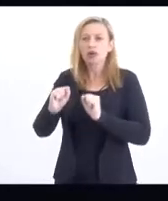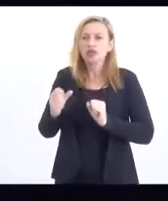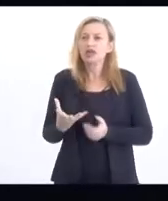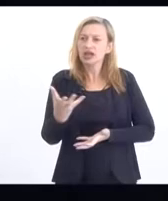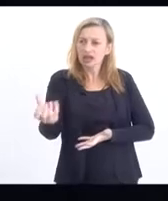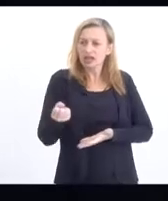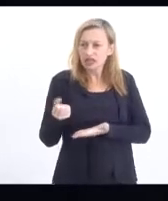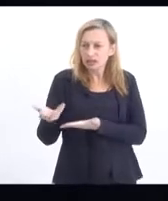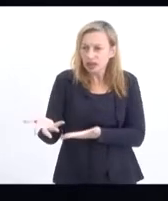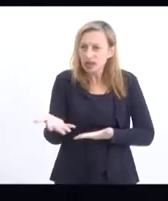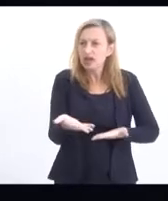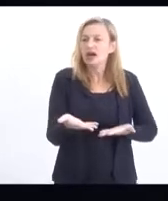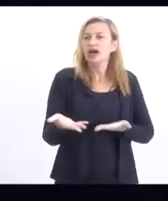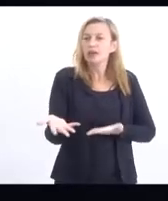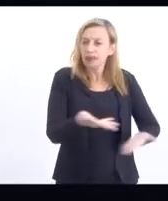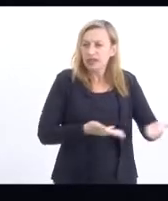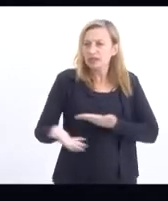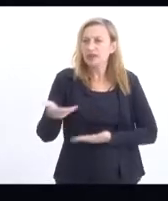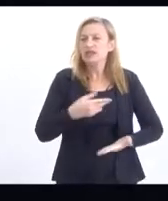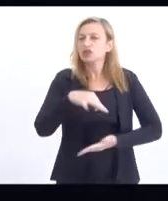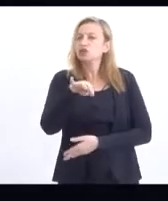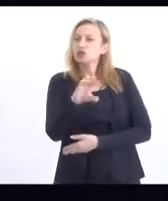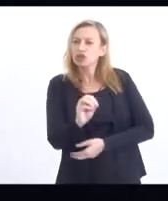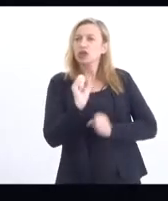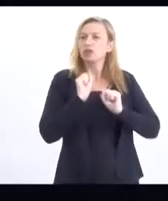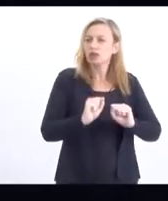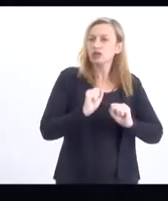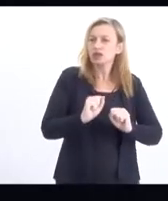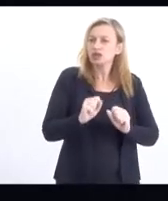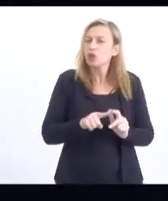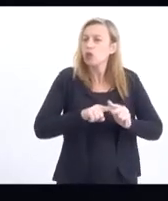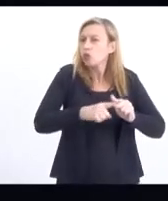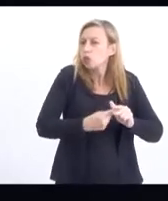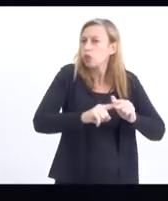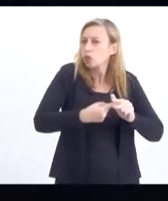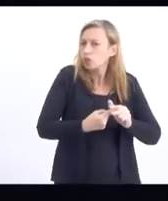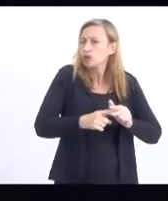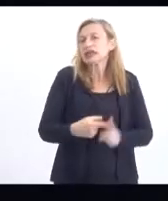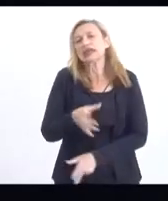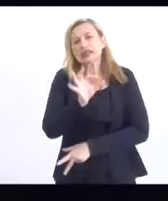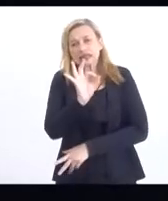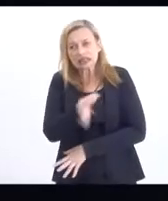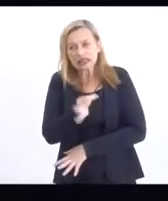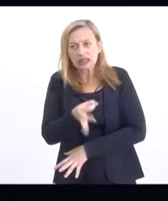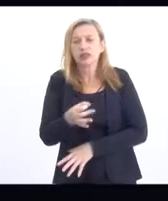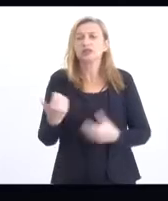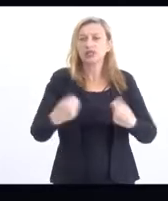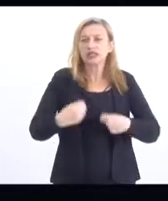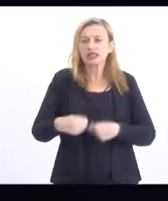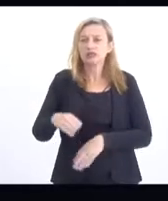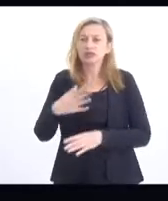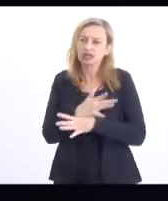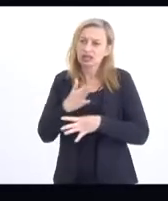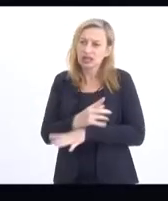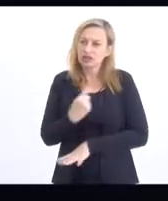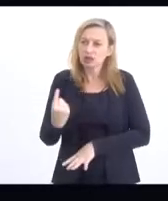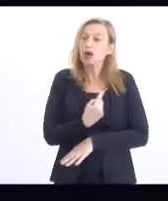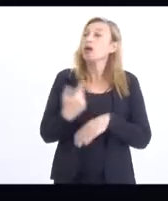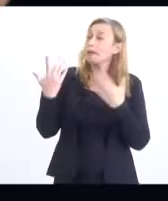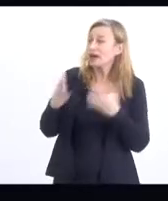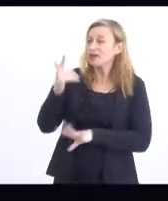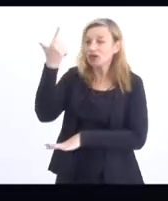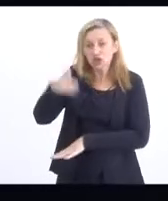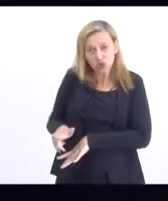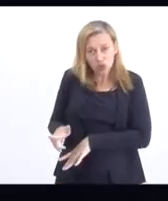participação desse minério para que a gente possa estar fazendo as manutenções que necessárias em nossa cidade. Parabéns mais uma